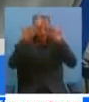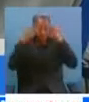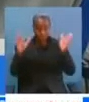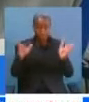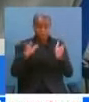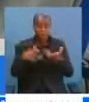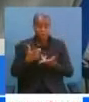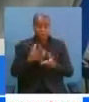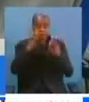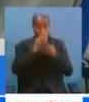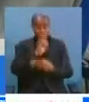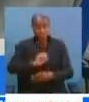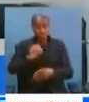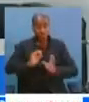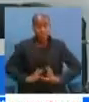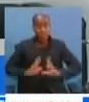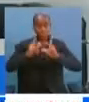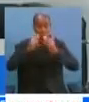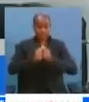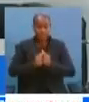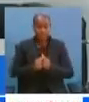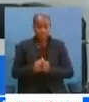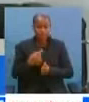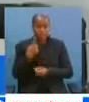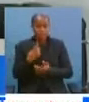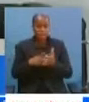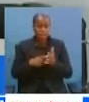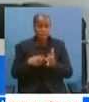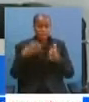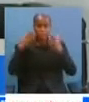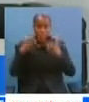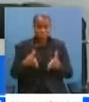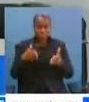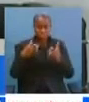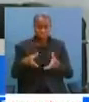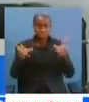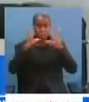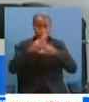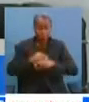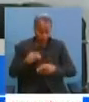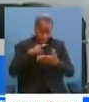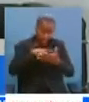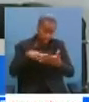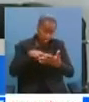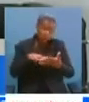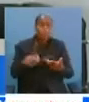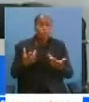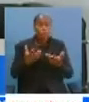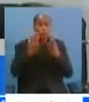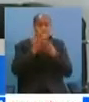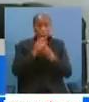democracia e o seu processo evolutivo. É uma necessidade de contribuir para novas leituras sobre os